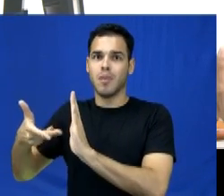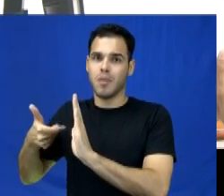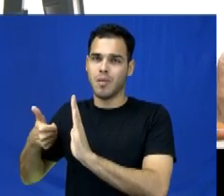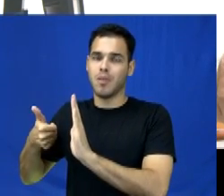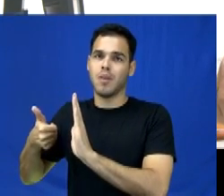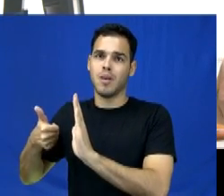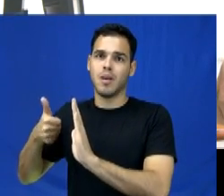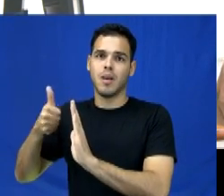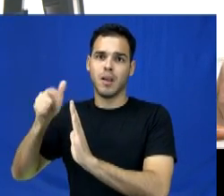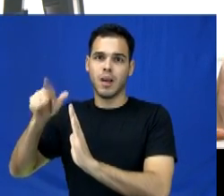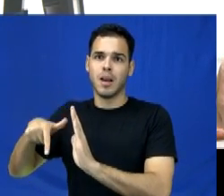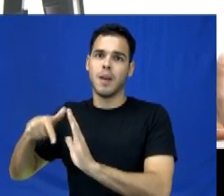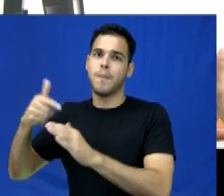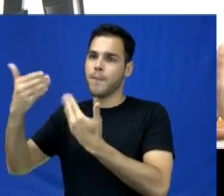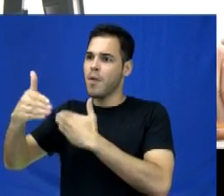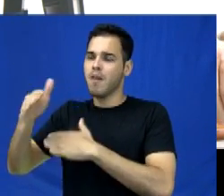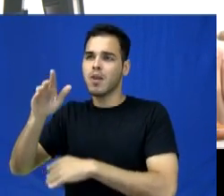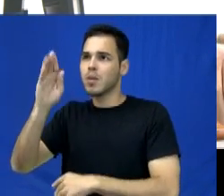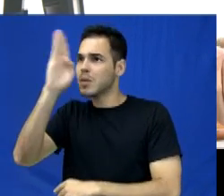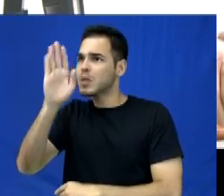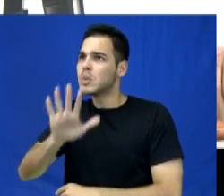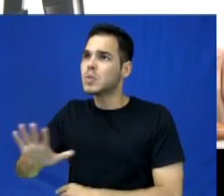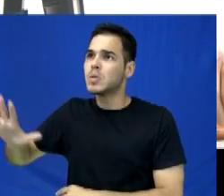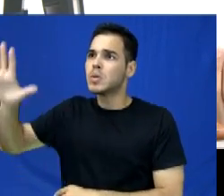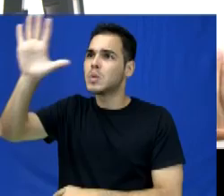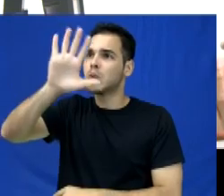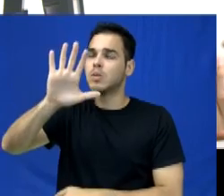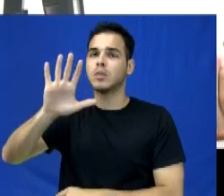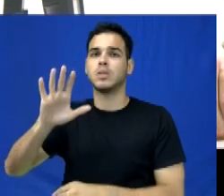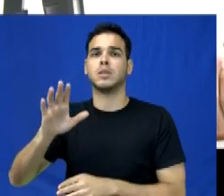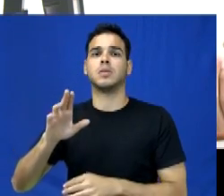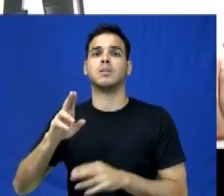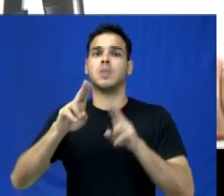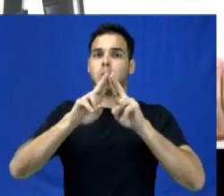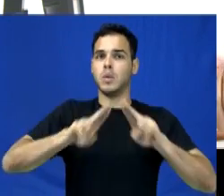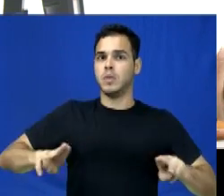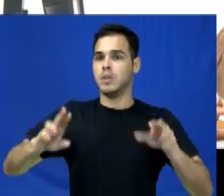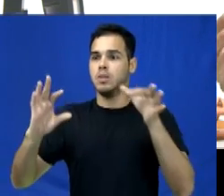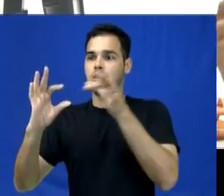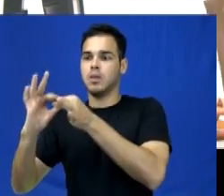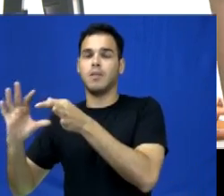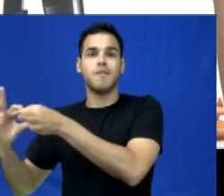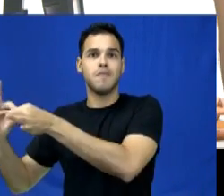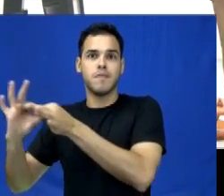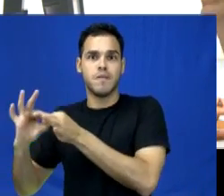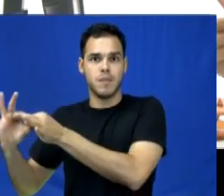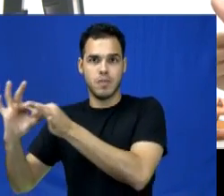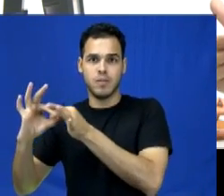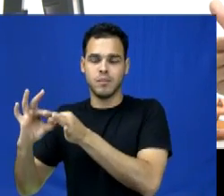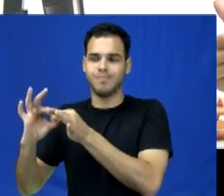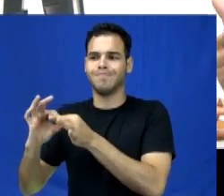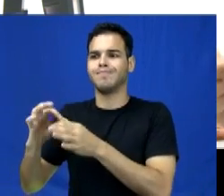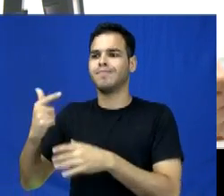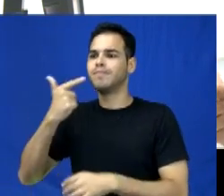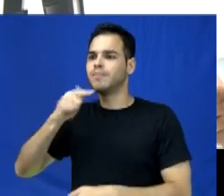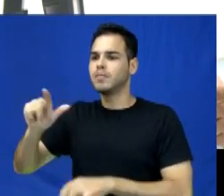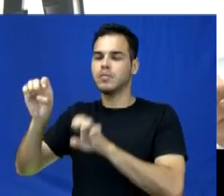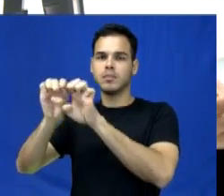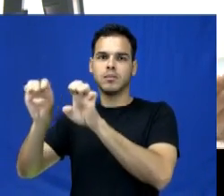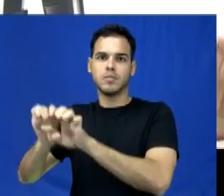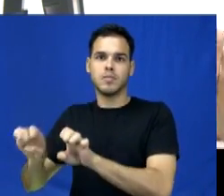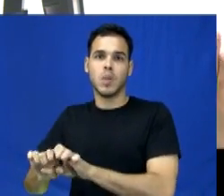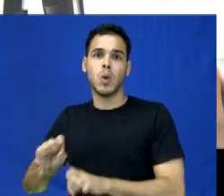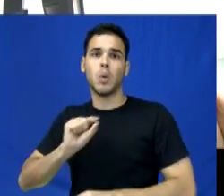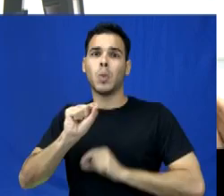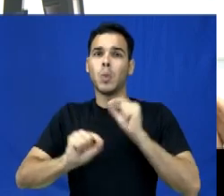pela Universidade Federal de Santa Catarina em parceria com o Instituto, com a Federação Nacional do Surdo. Então é uma língua estruturada. E o que